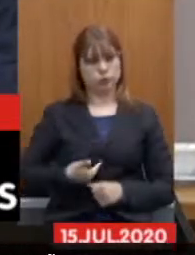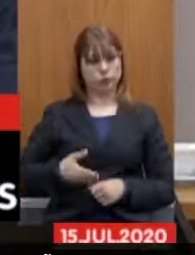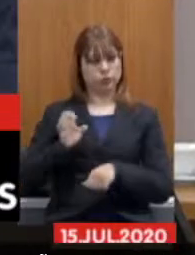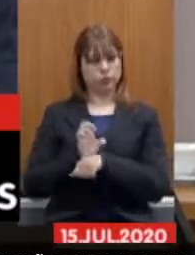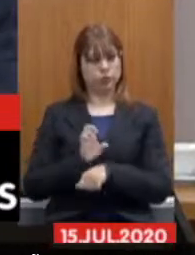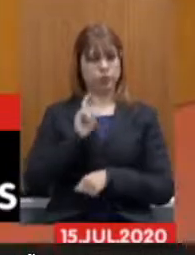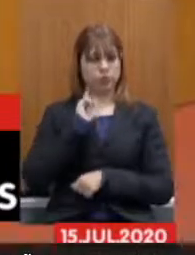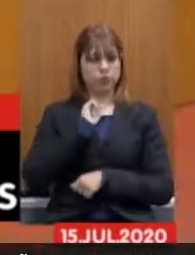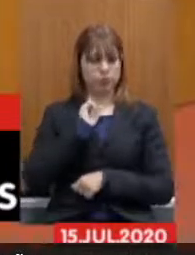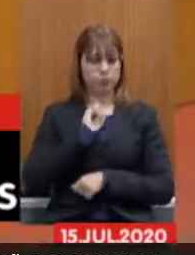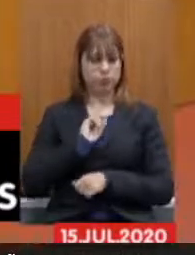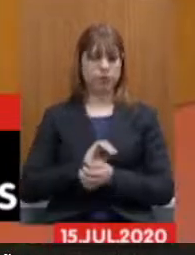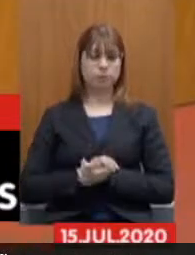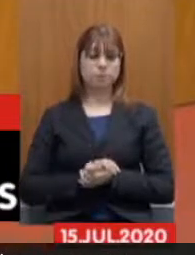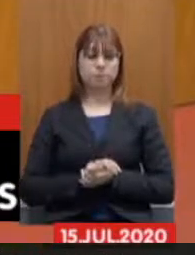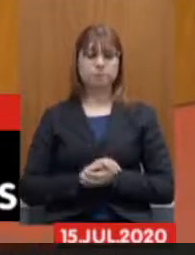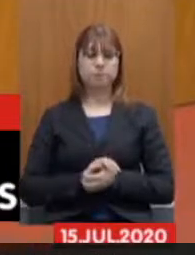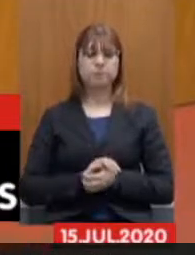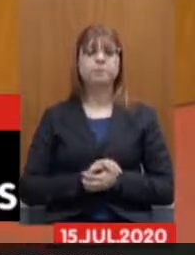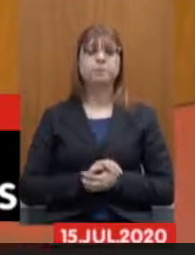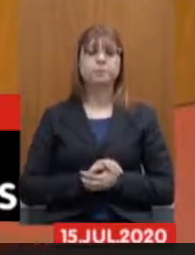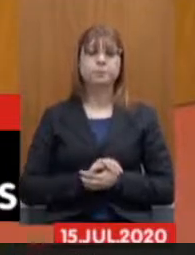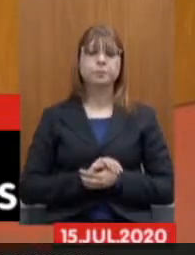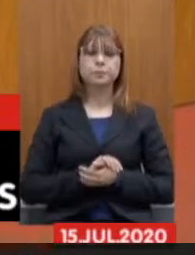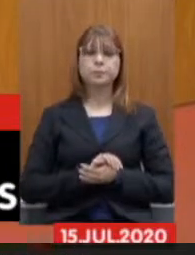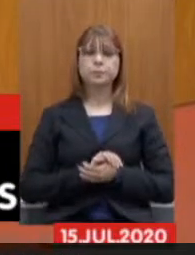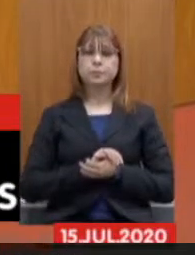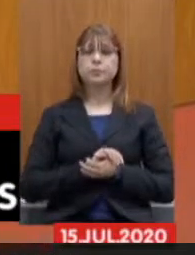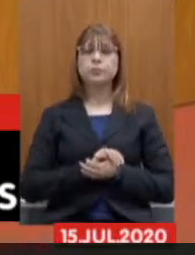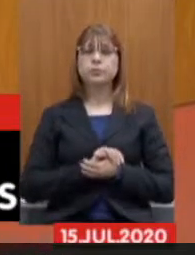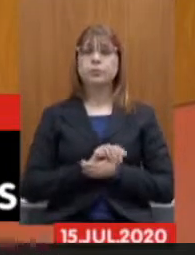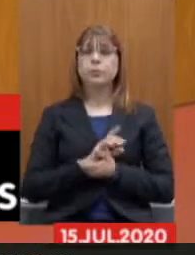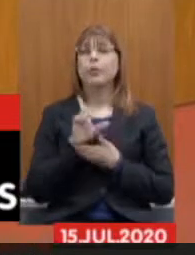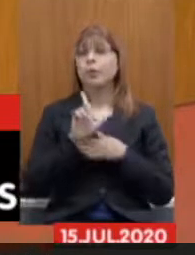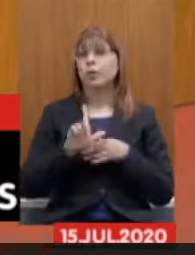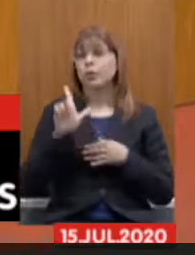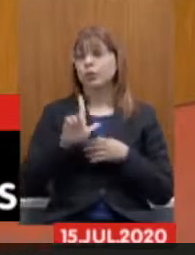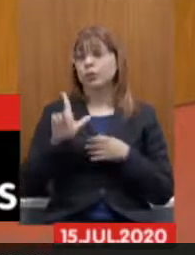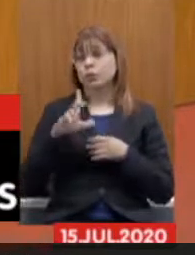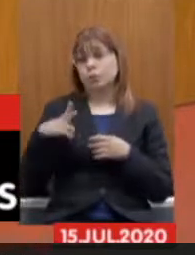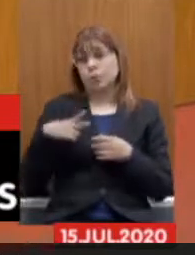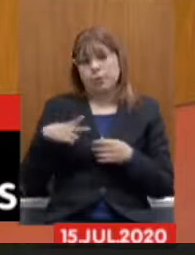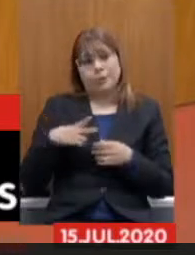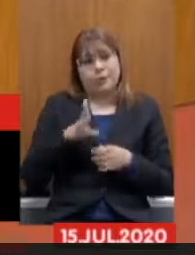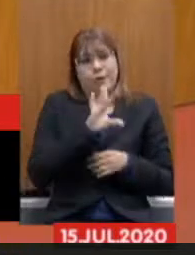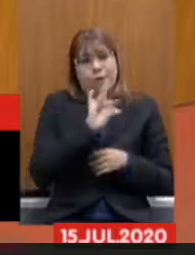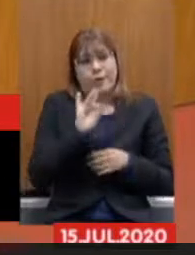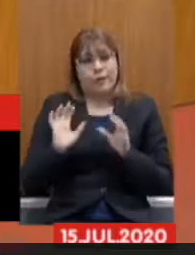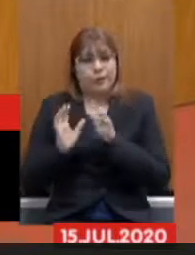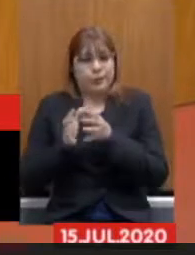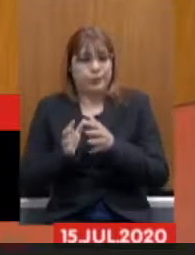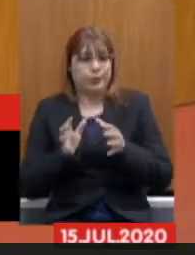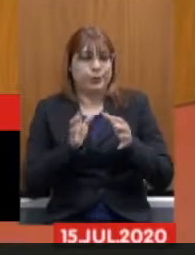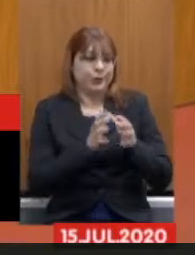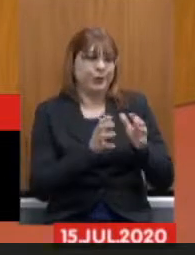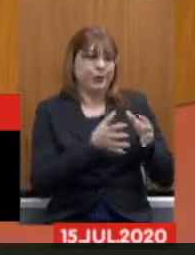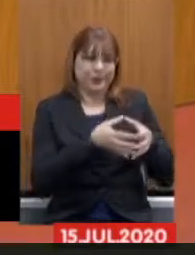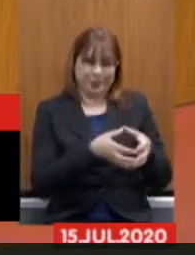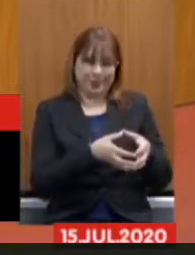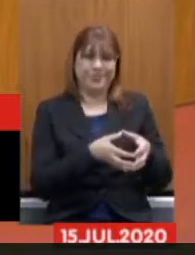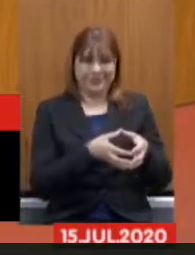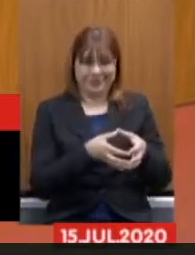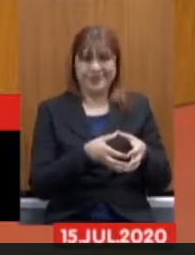evidentemente que essa situação é muito particularizado em suas diversas carreiras aqui